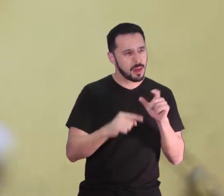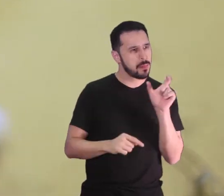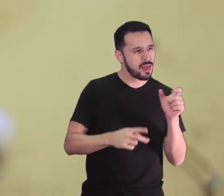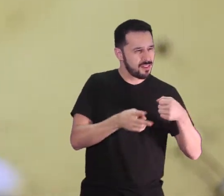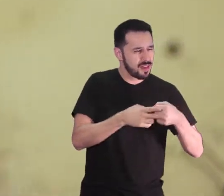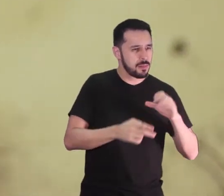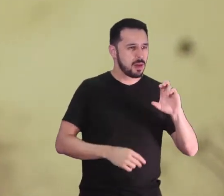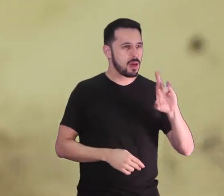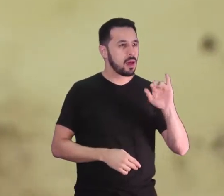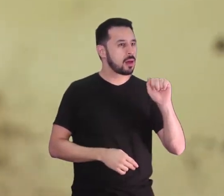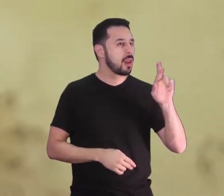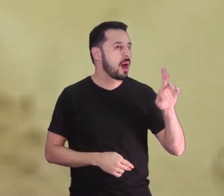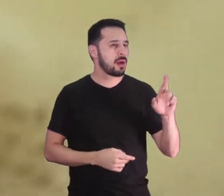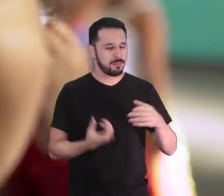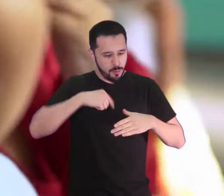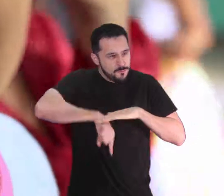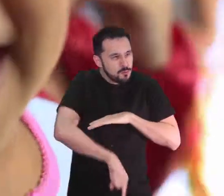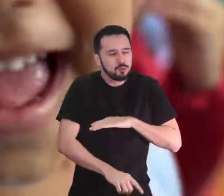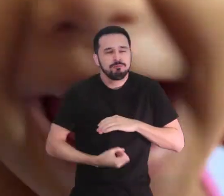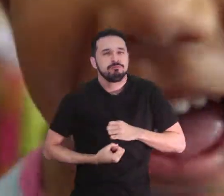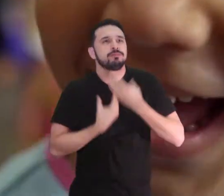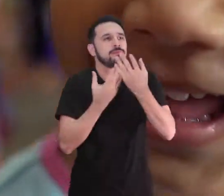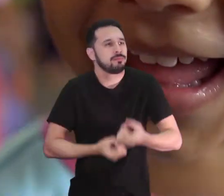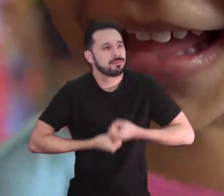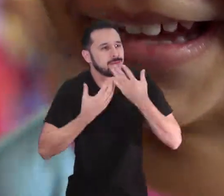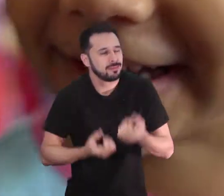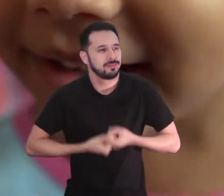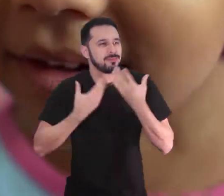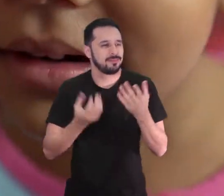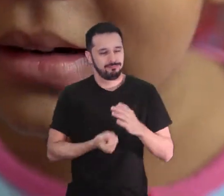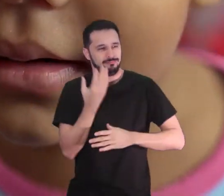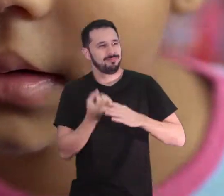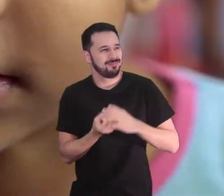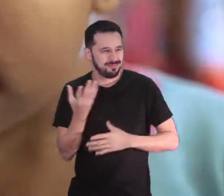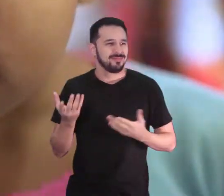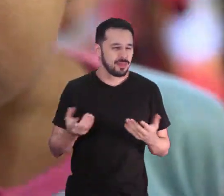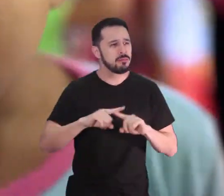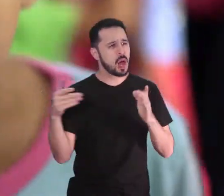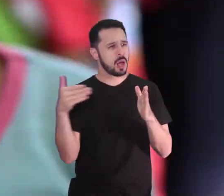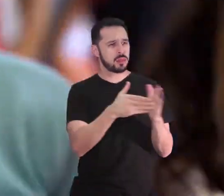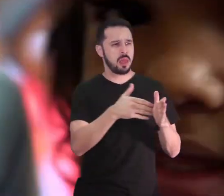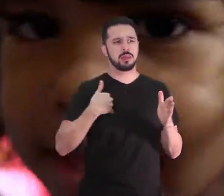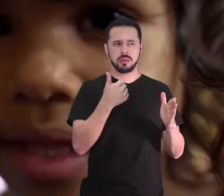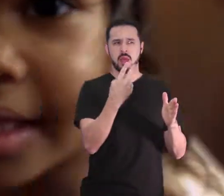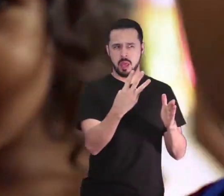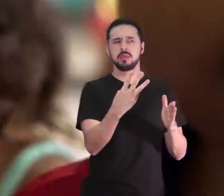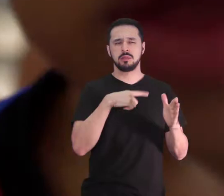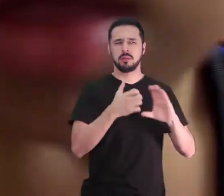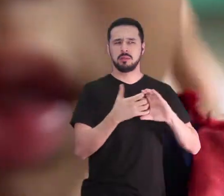de criação, né, de expressão de algo mais profundo de si mesmo. Né? Mas até os 13 a